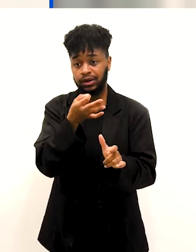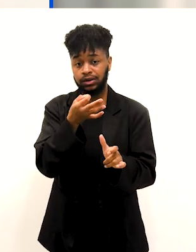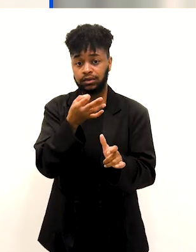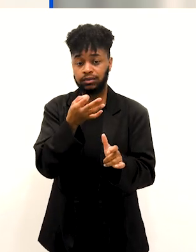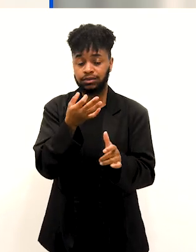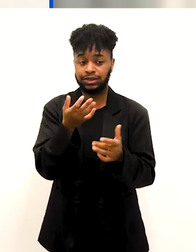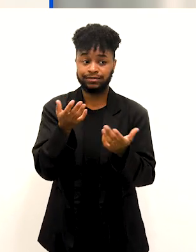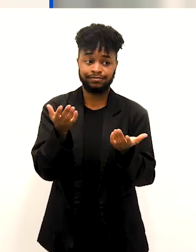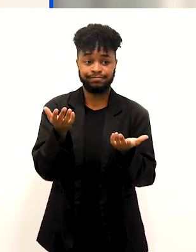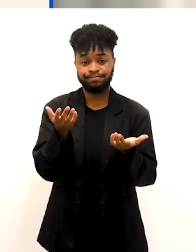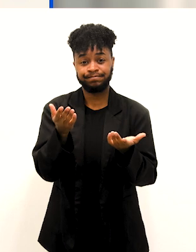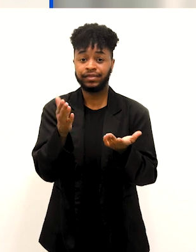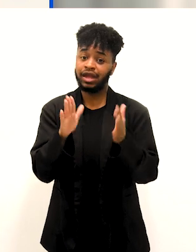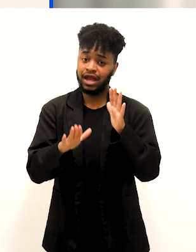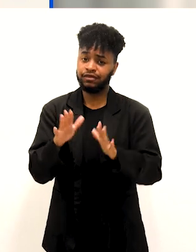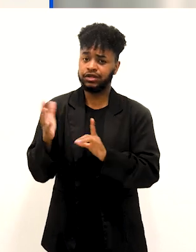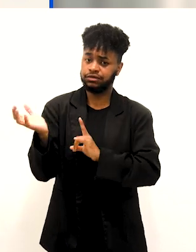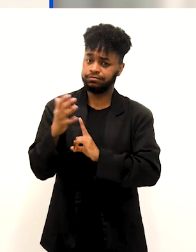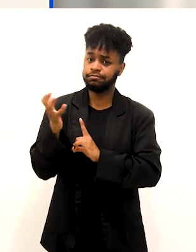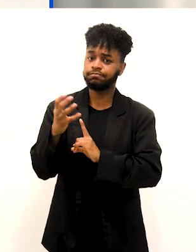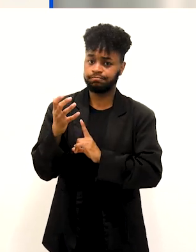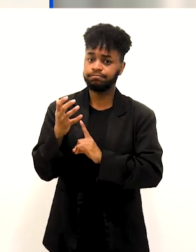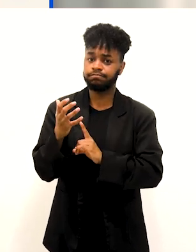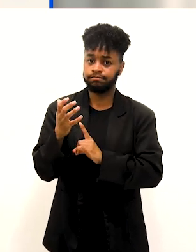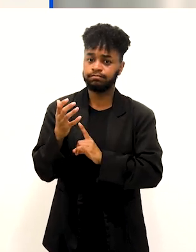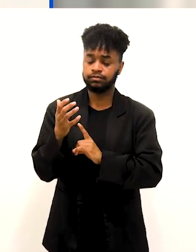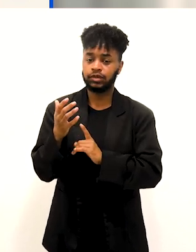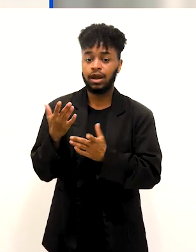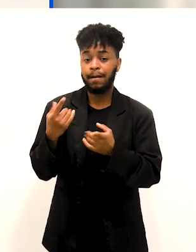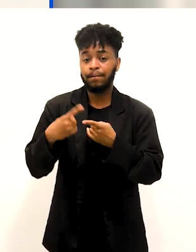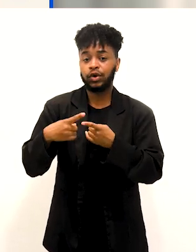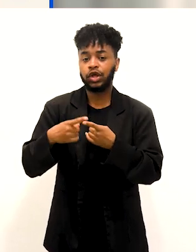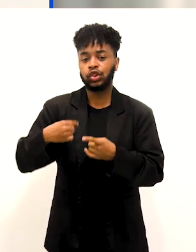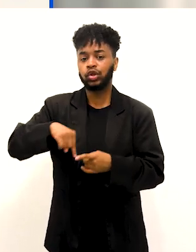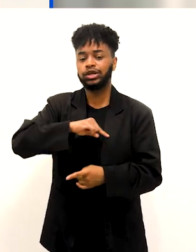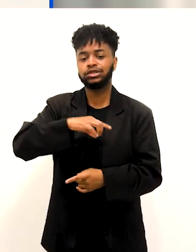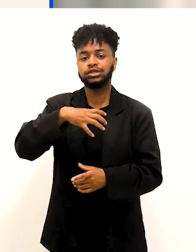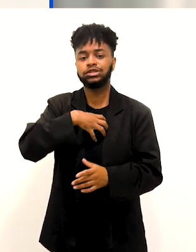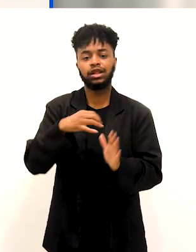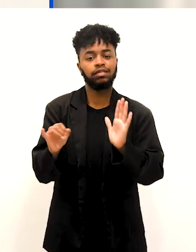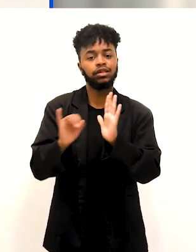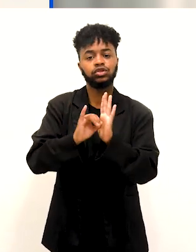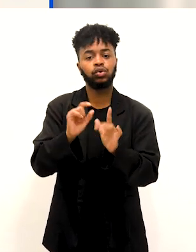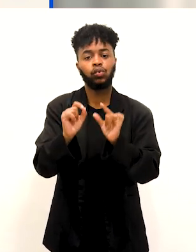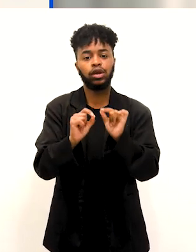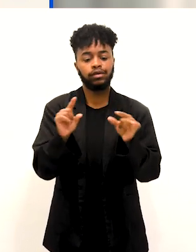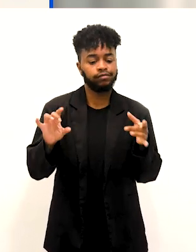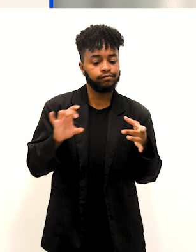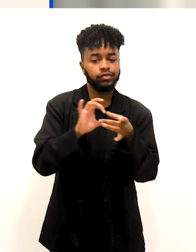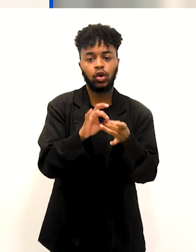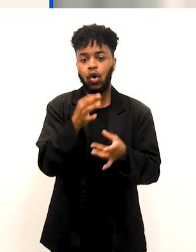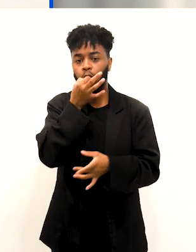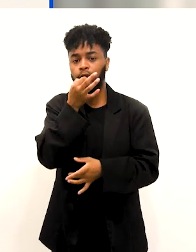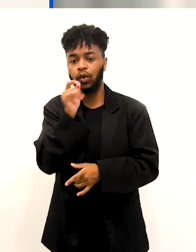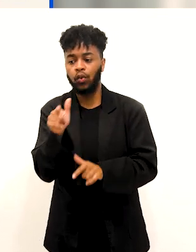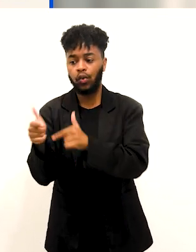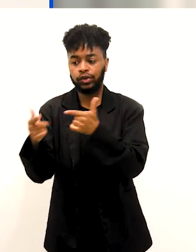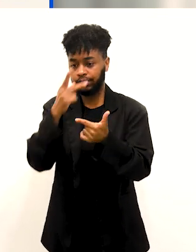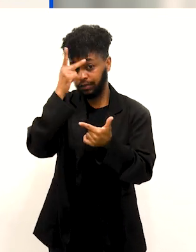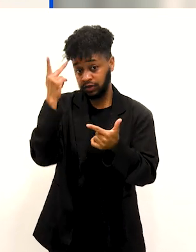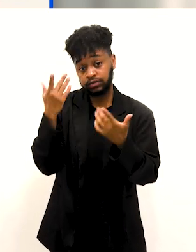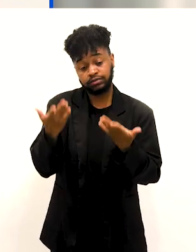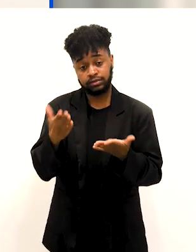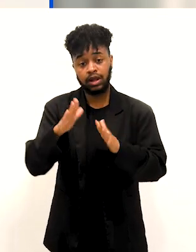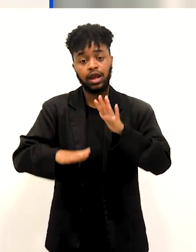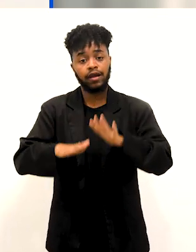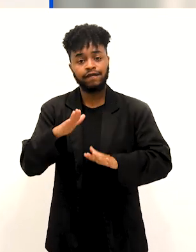pessoas, elas muitas vezes afetam a gente, né? A gente tem um senso de identidade muito atrelado à opinião dos outros.